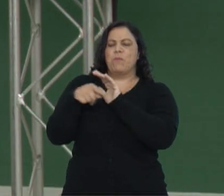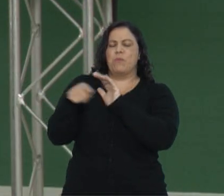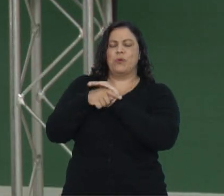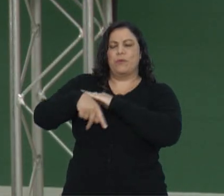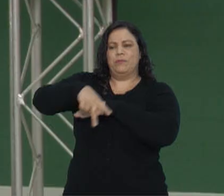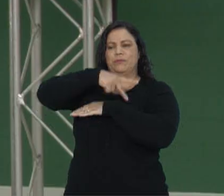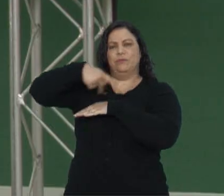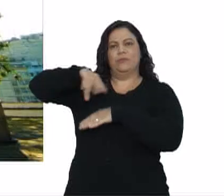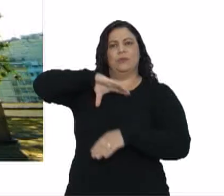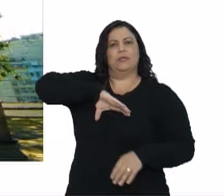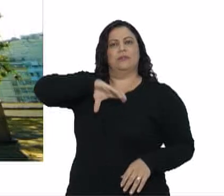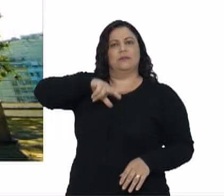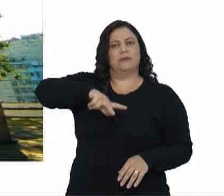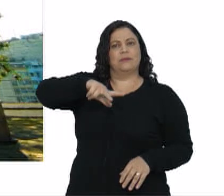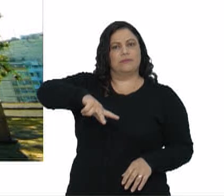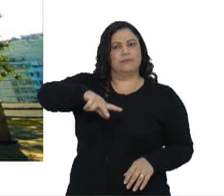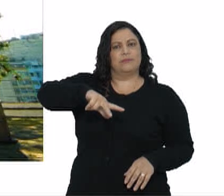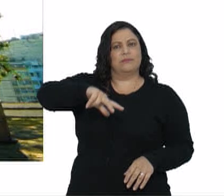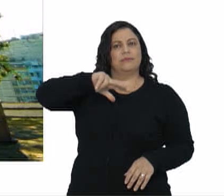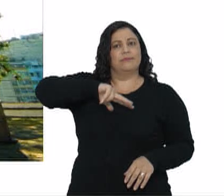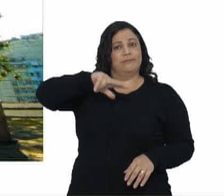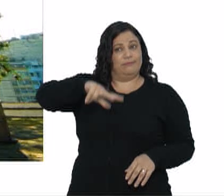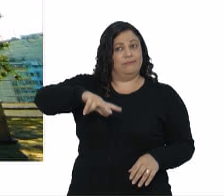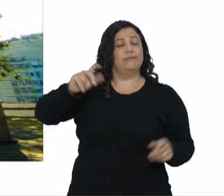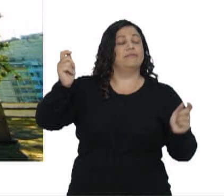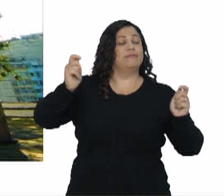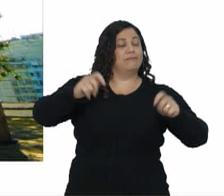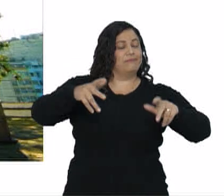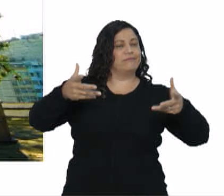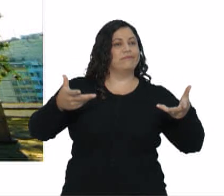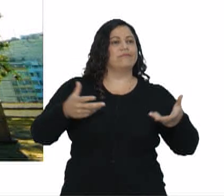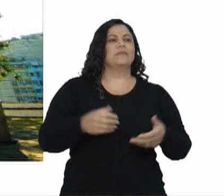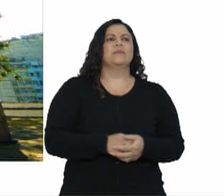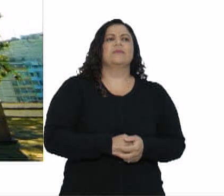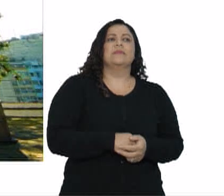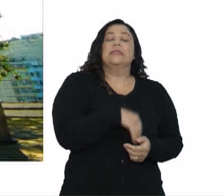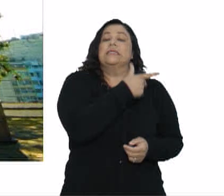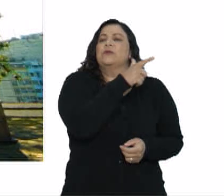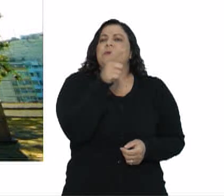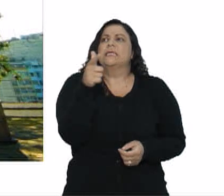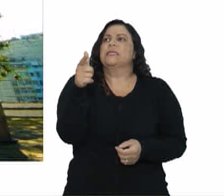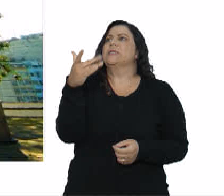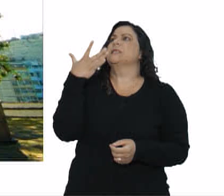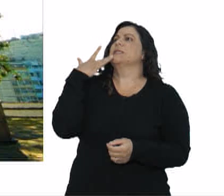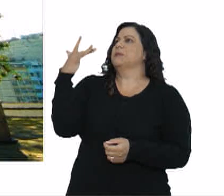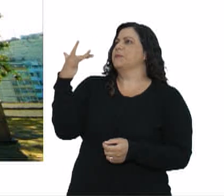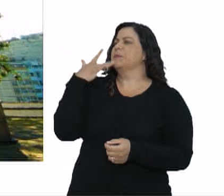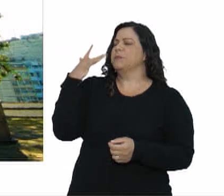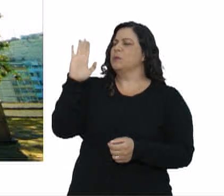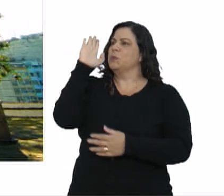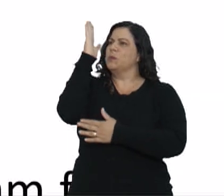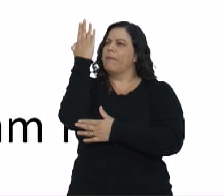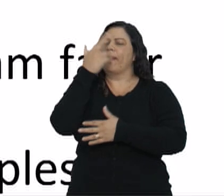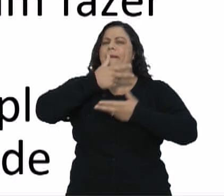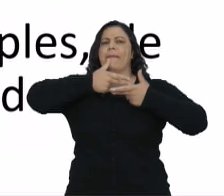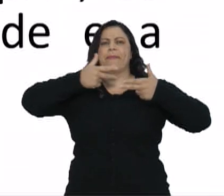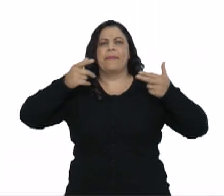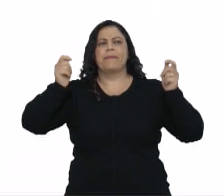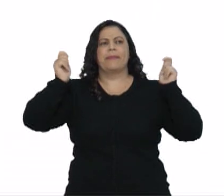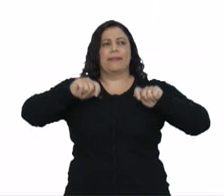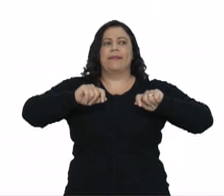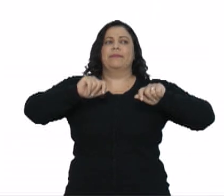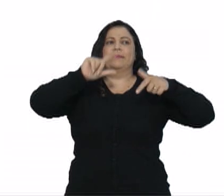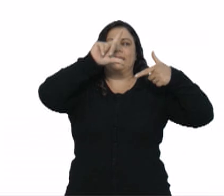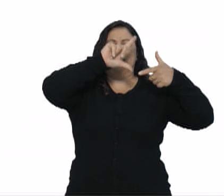também do barroco, tá? No Rio de Janeiro, principalmente, a gente não vai ter tanto aquelas talhas douradas. Observe bem nessa composição